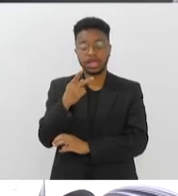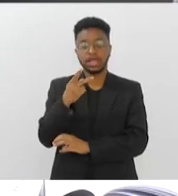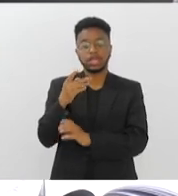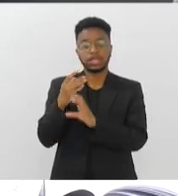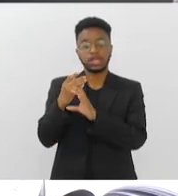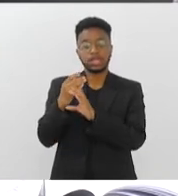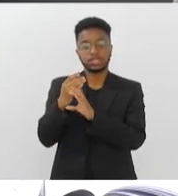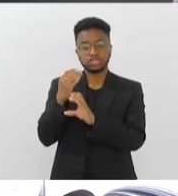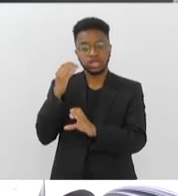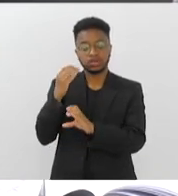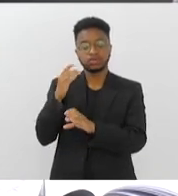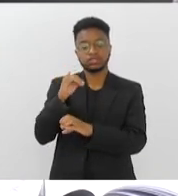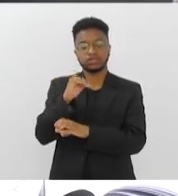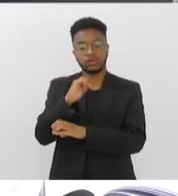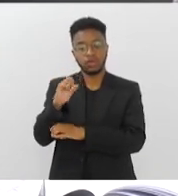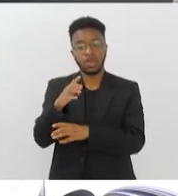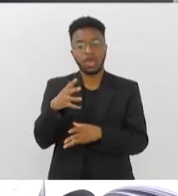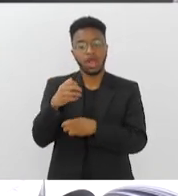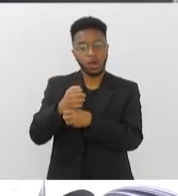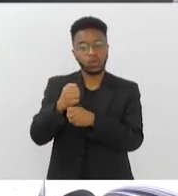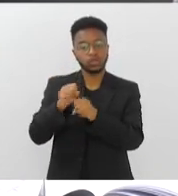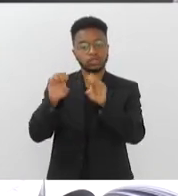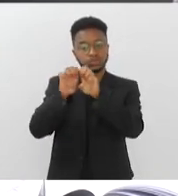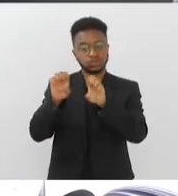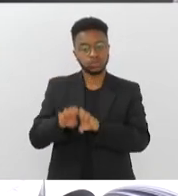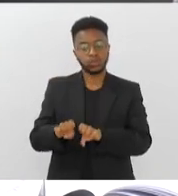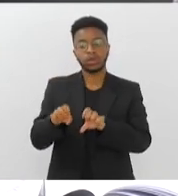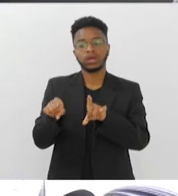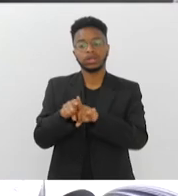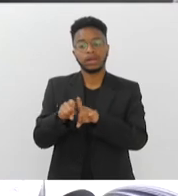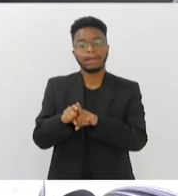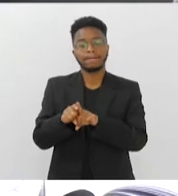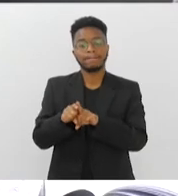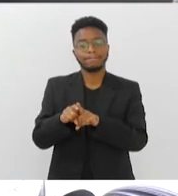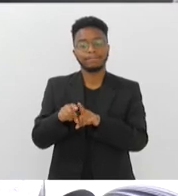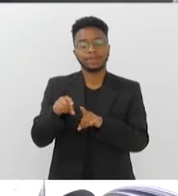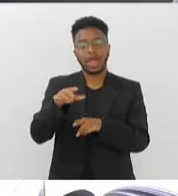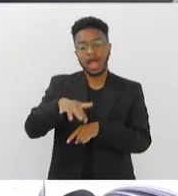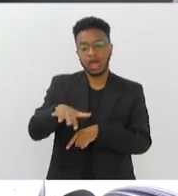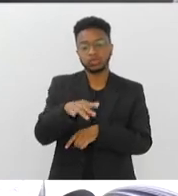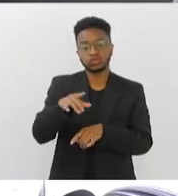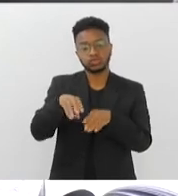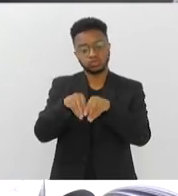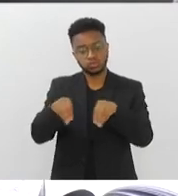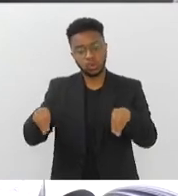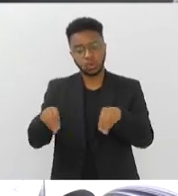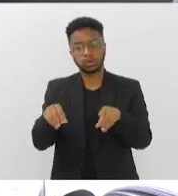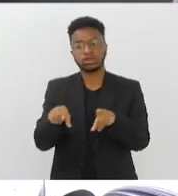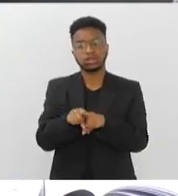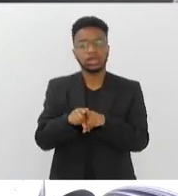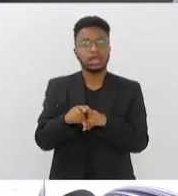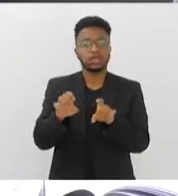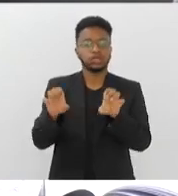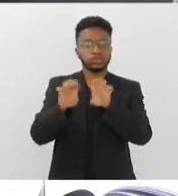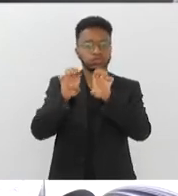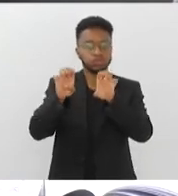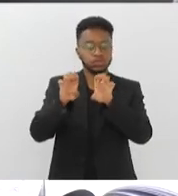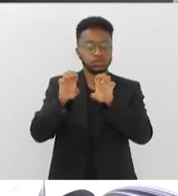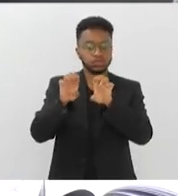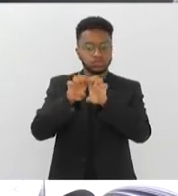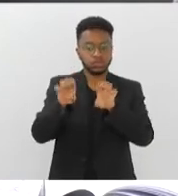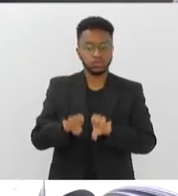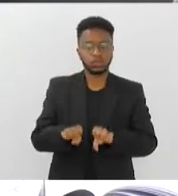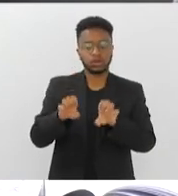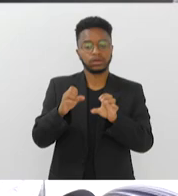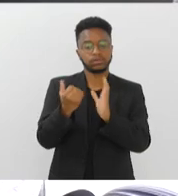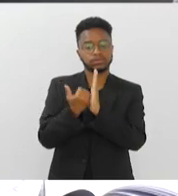Calculista estrutural, engenheiro civil em mecânica do solo, engenheiro civil em grande estrutura, engenheiro civil